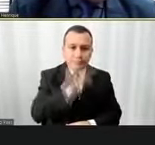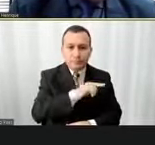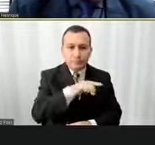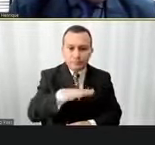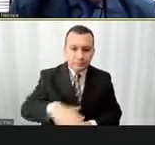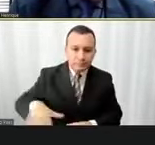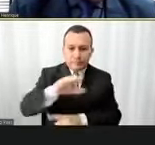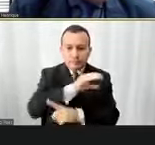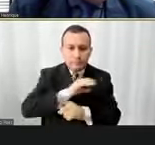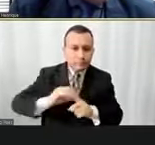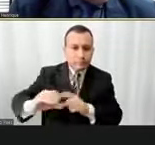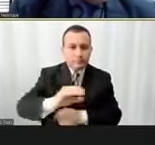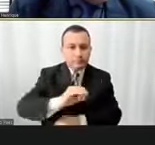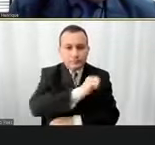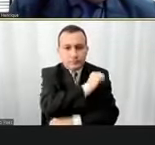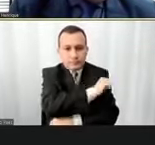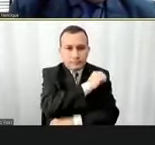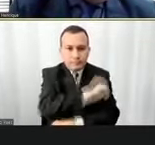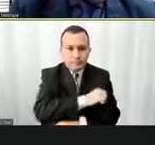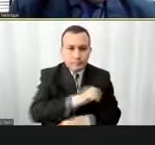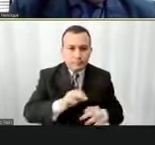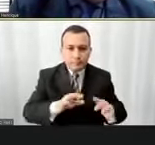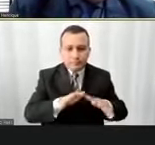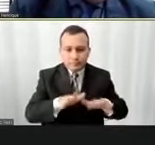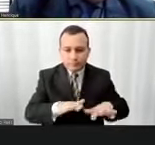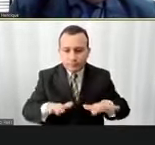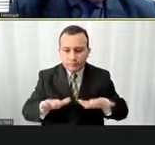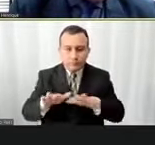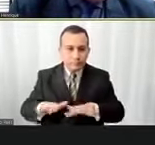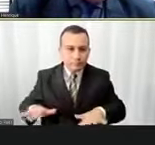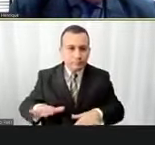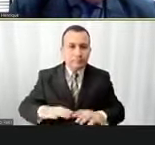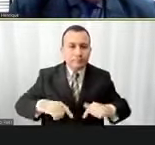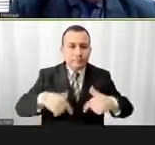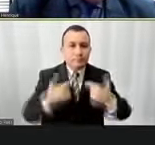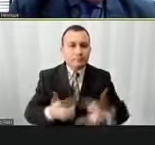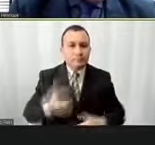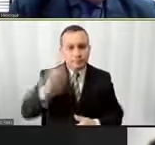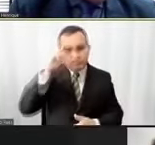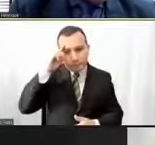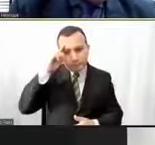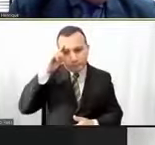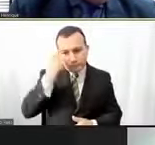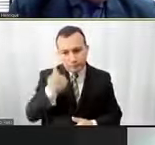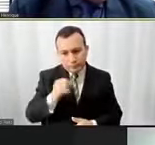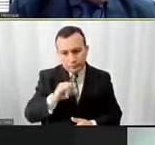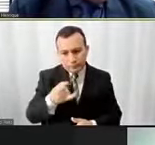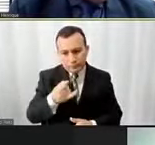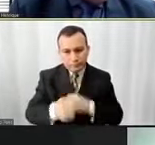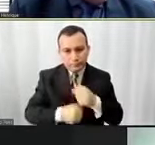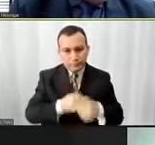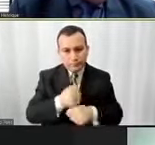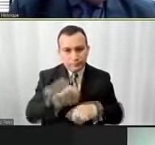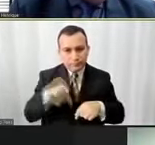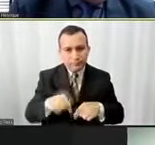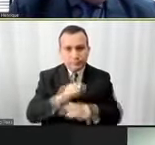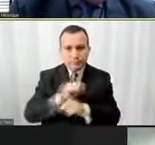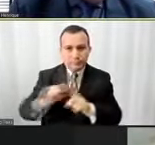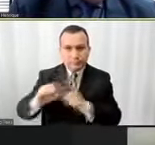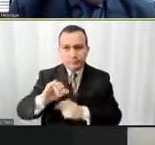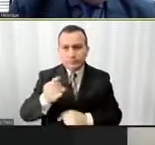comunidades da cidade do Rio de Janeiro. Ação policial registrada no dia 6 de janeiro do ano em curso na comunidade do Jacarezinho, que